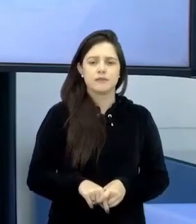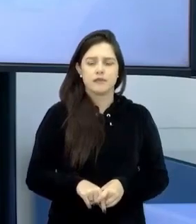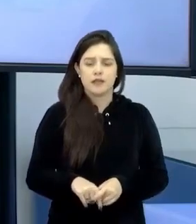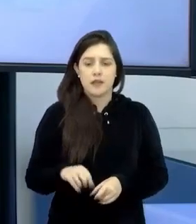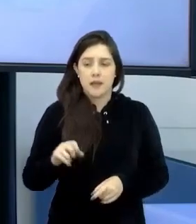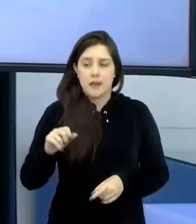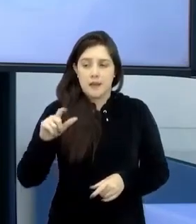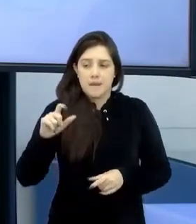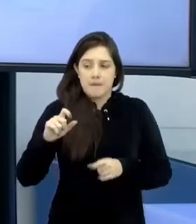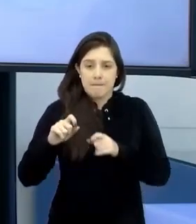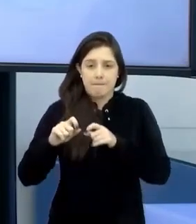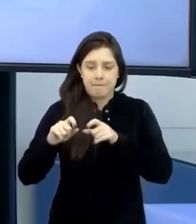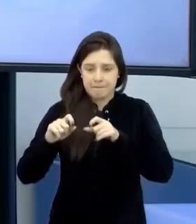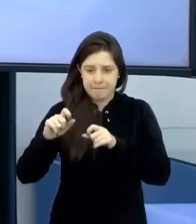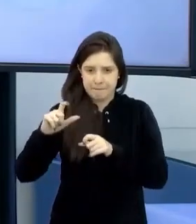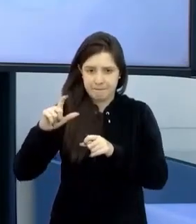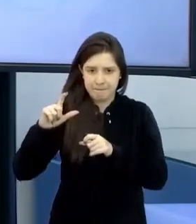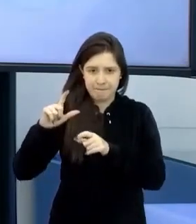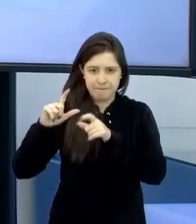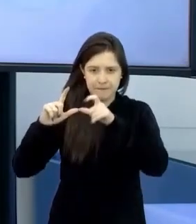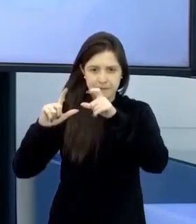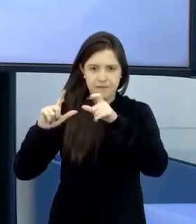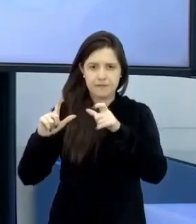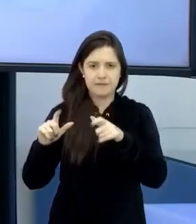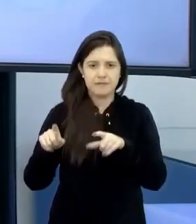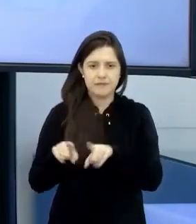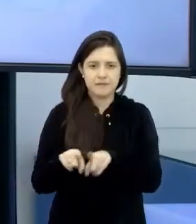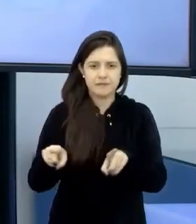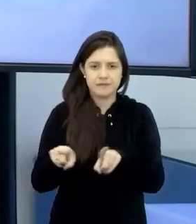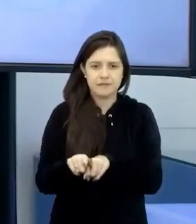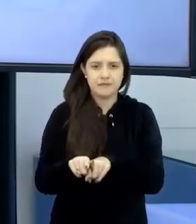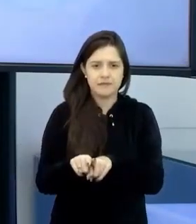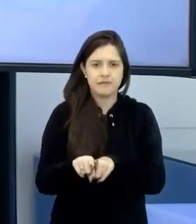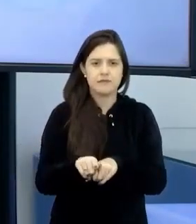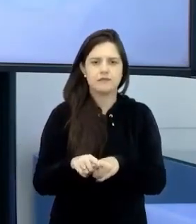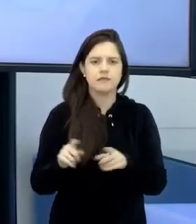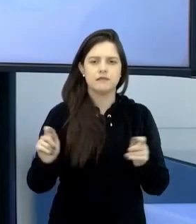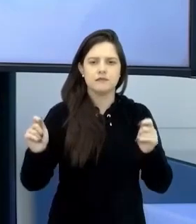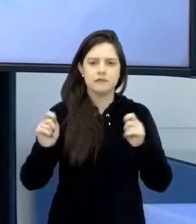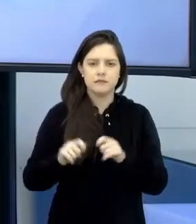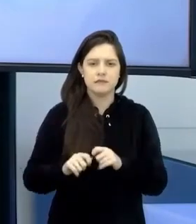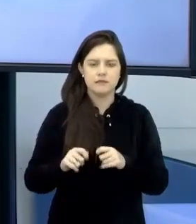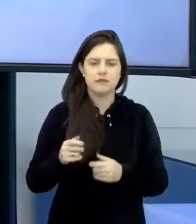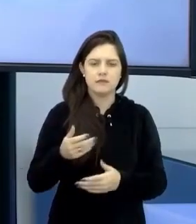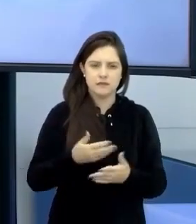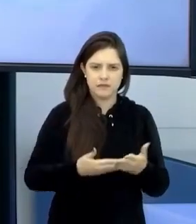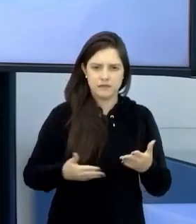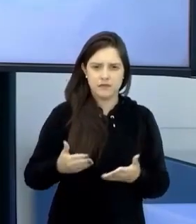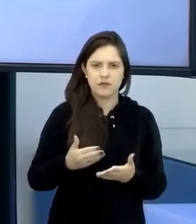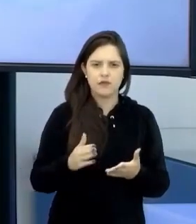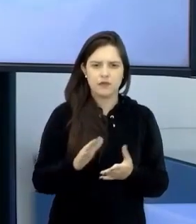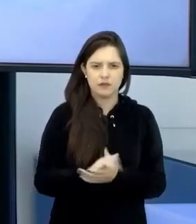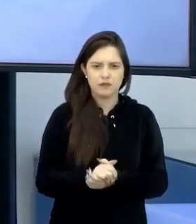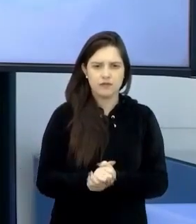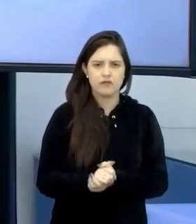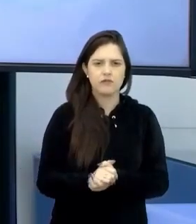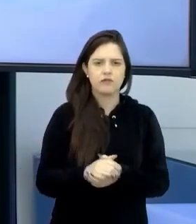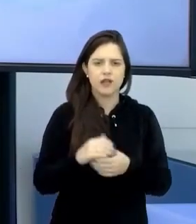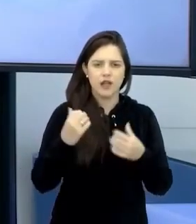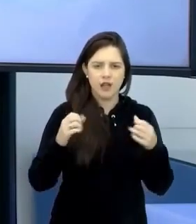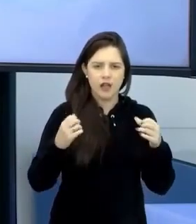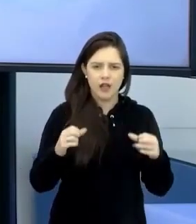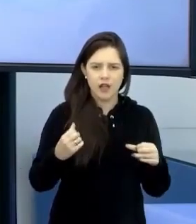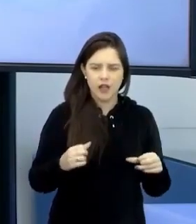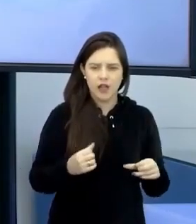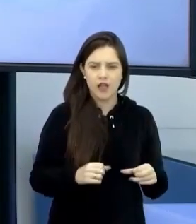é um metal utilizado no processo de oxirredução, para a gente poder produzir eletricidade naquela pilha ali. Chega uma hora que aquela reação